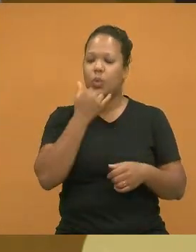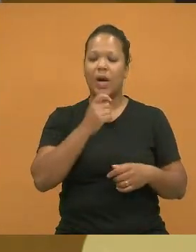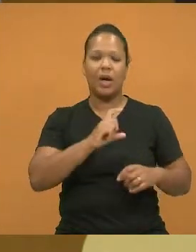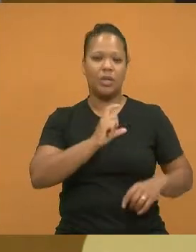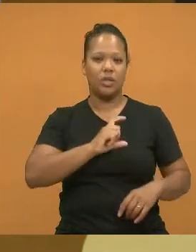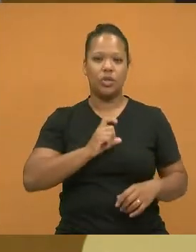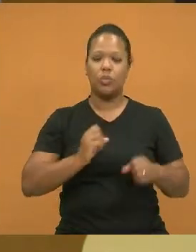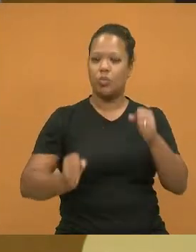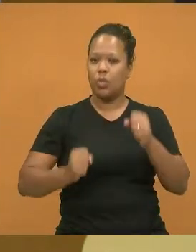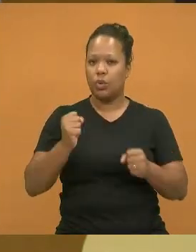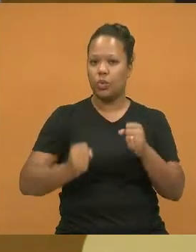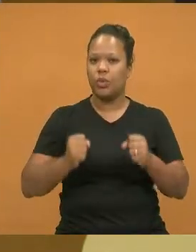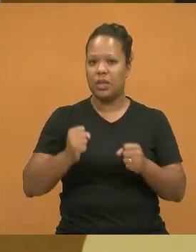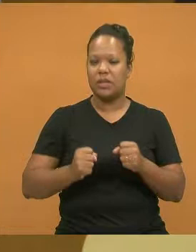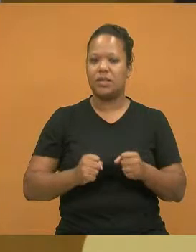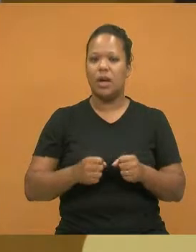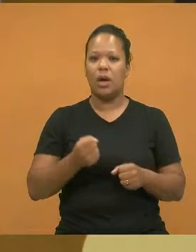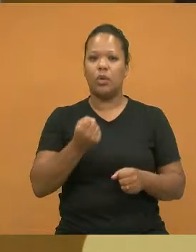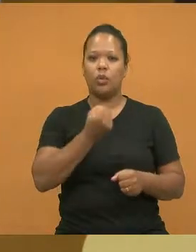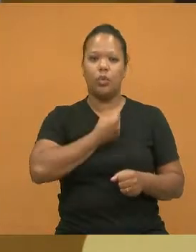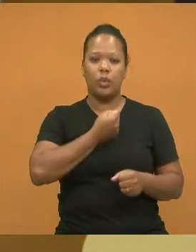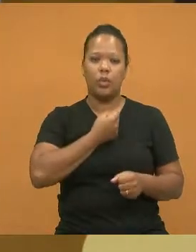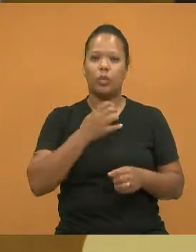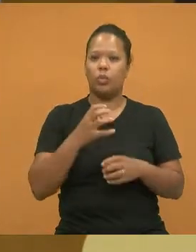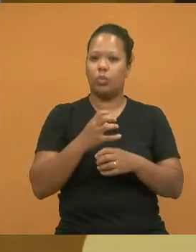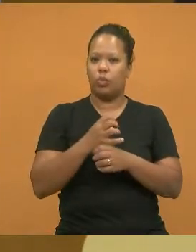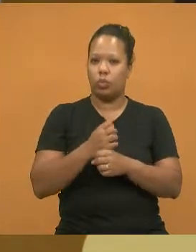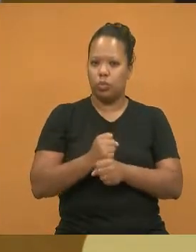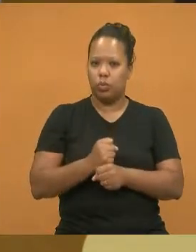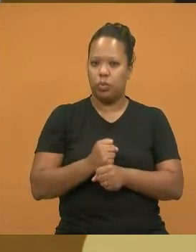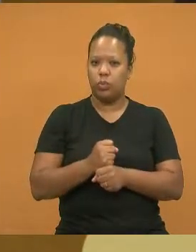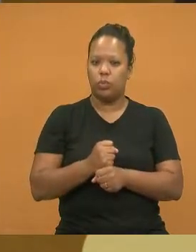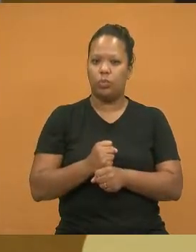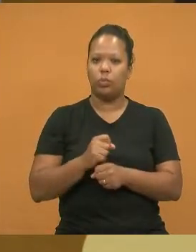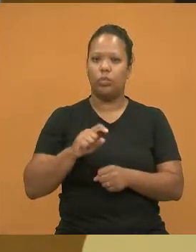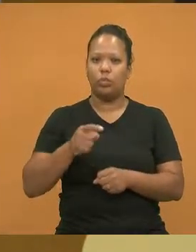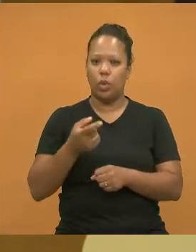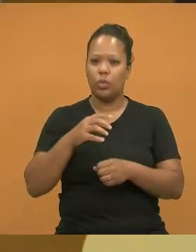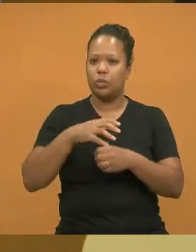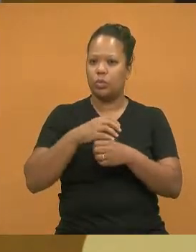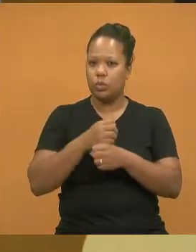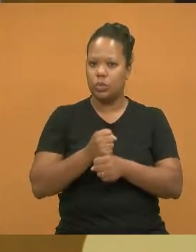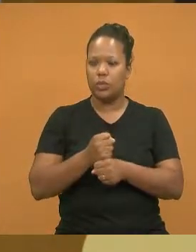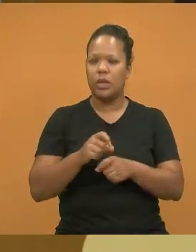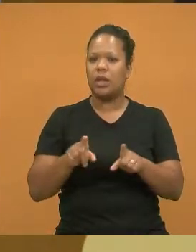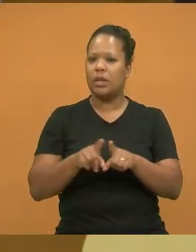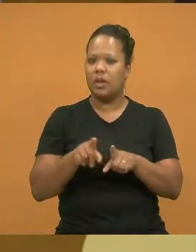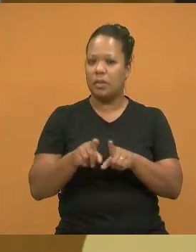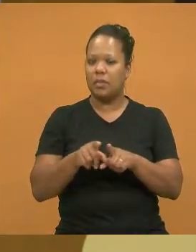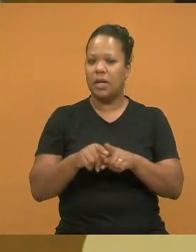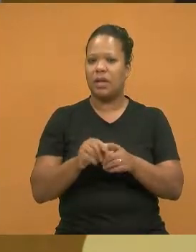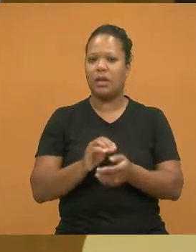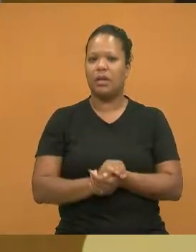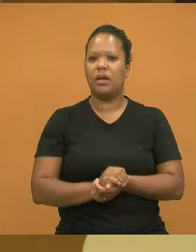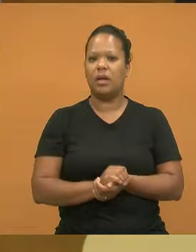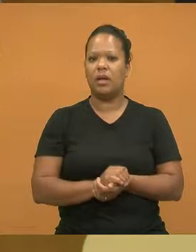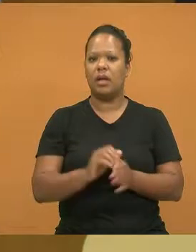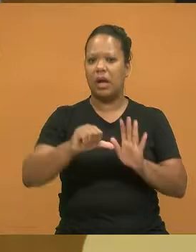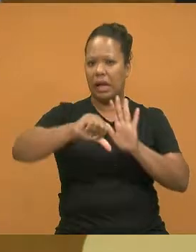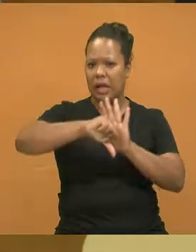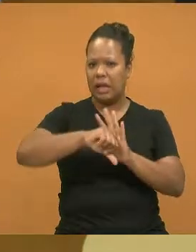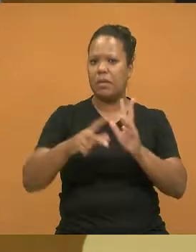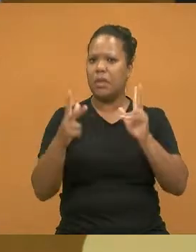pena de morte se poderia os nossos deputados fazerem um projeto também que as pessoas fossem somando pontos e assim atingir